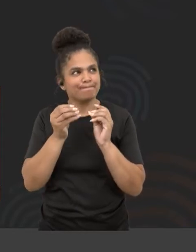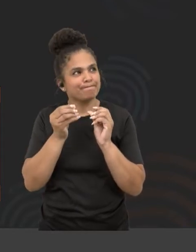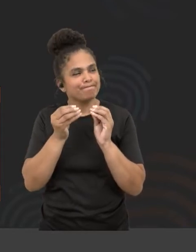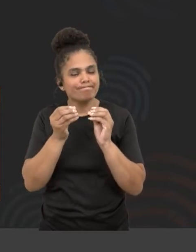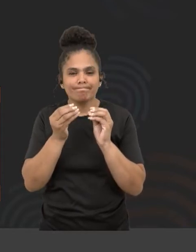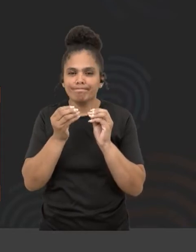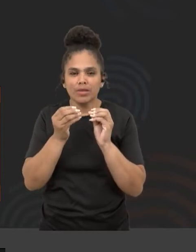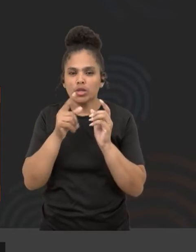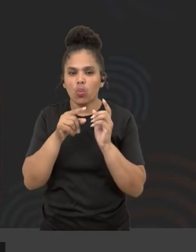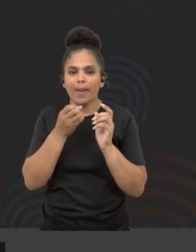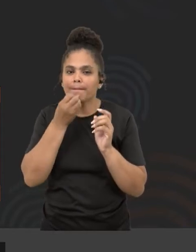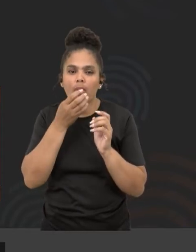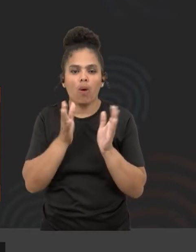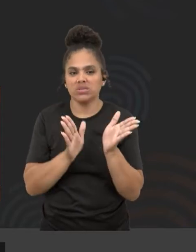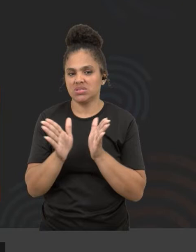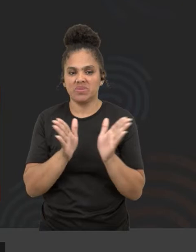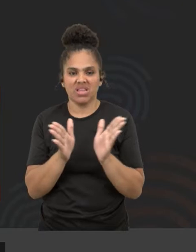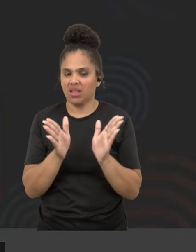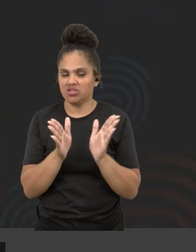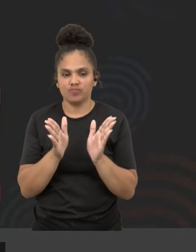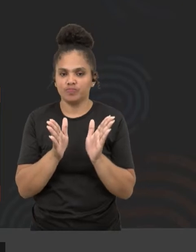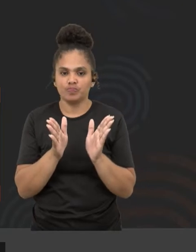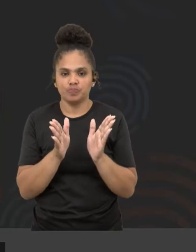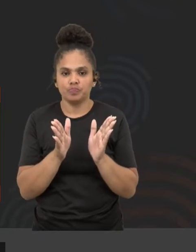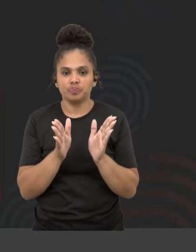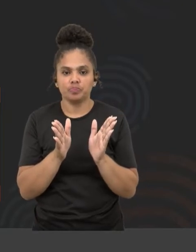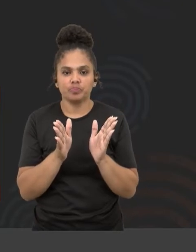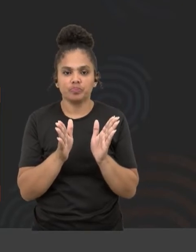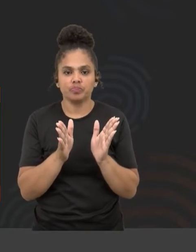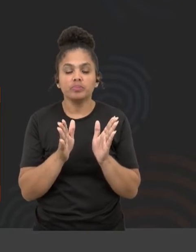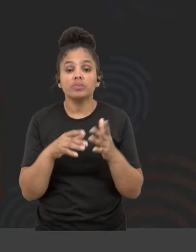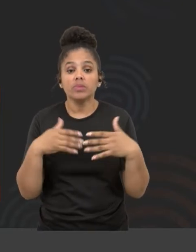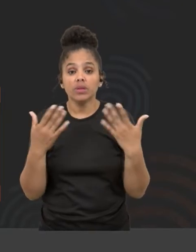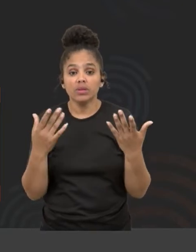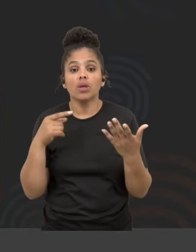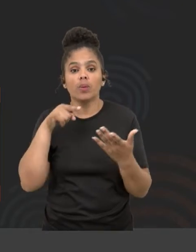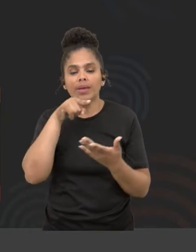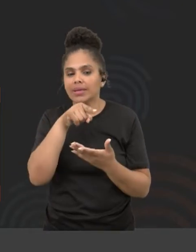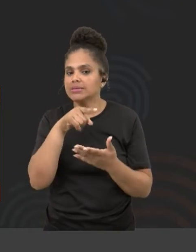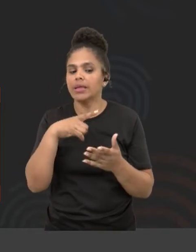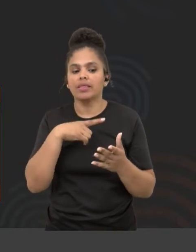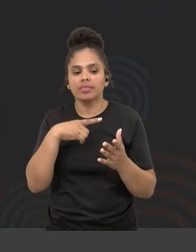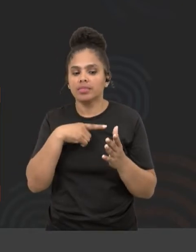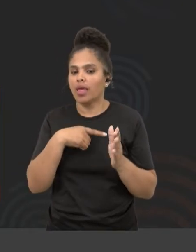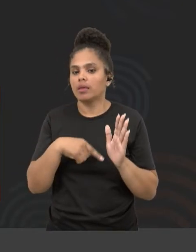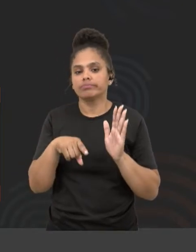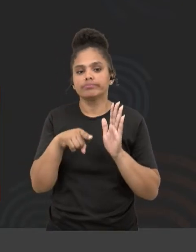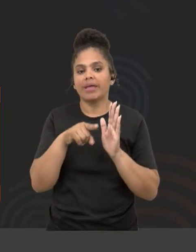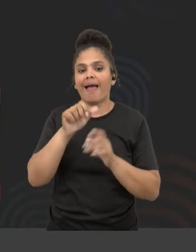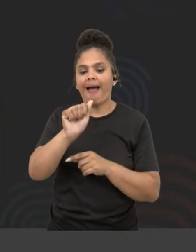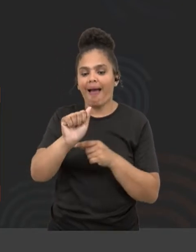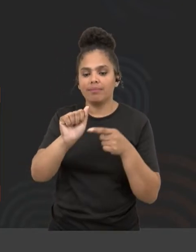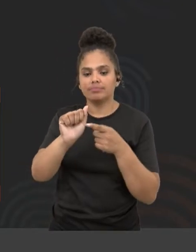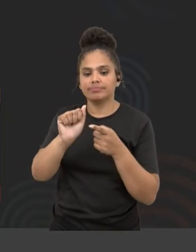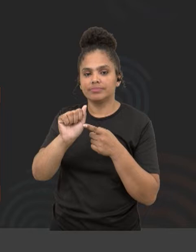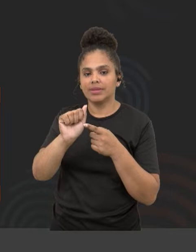num nível bom de acessibilidade. E aí ele está abaixo do nível A de